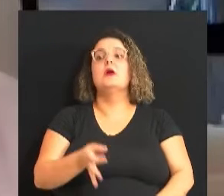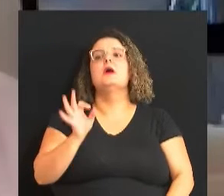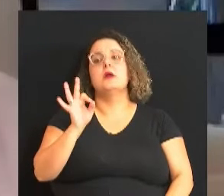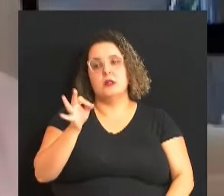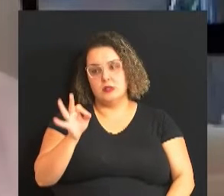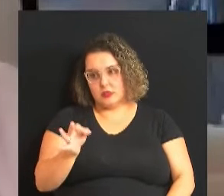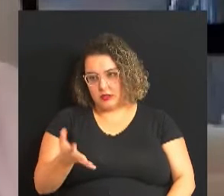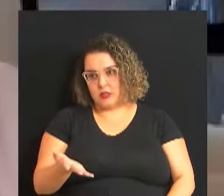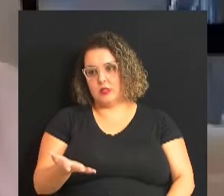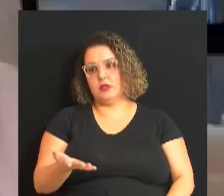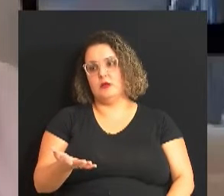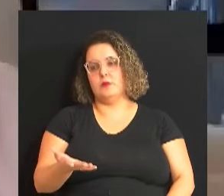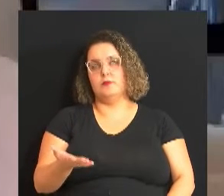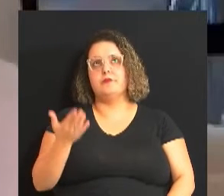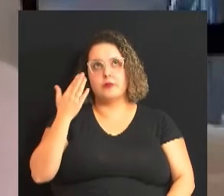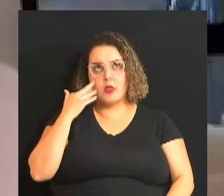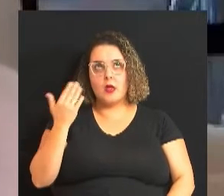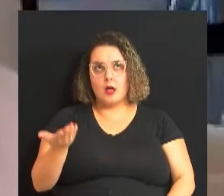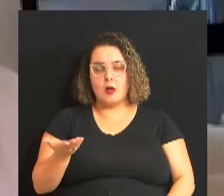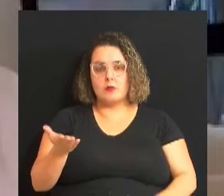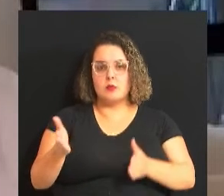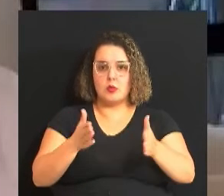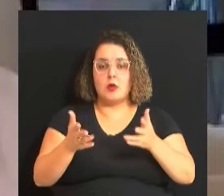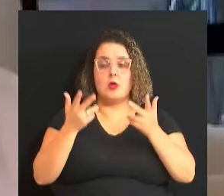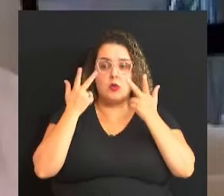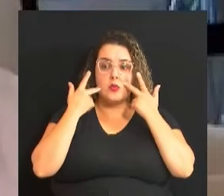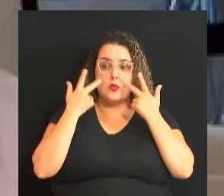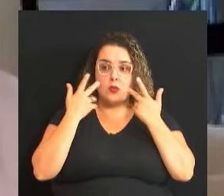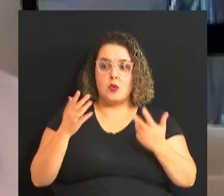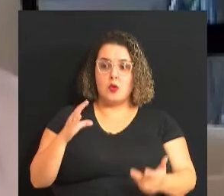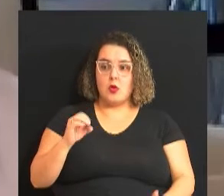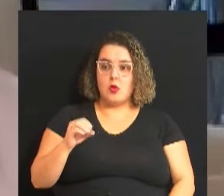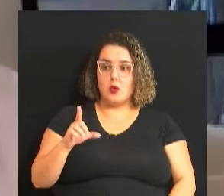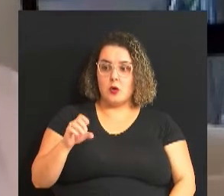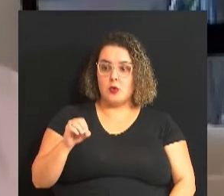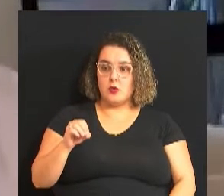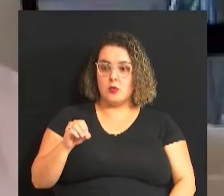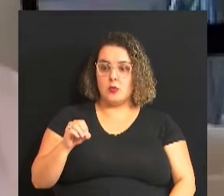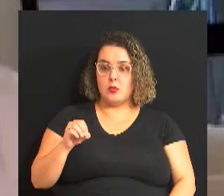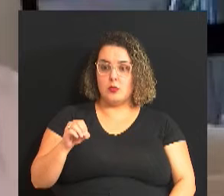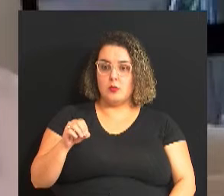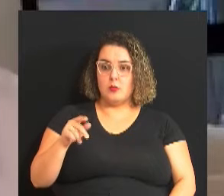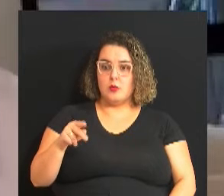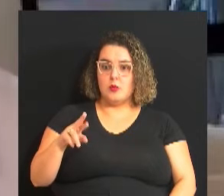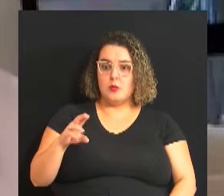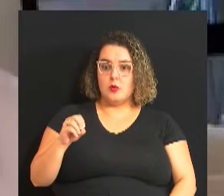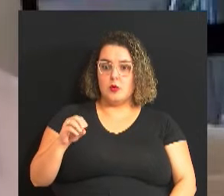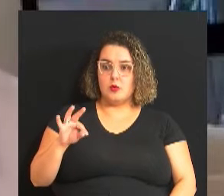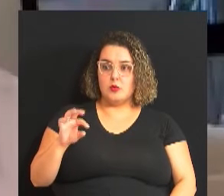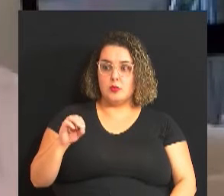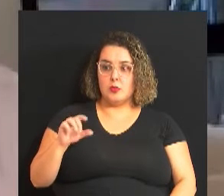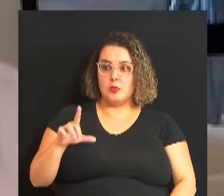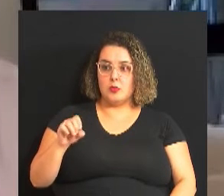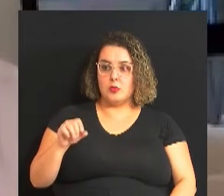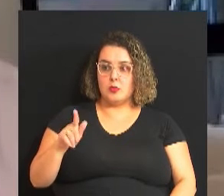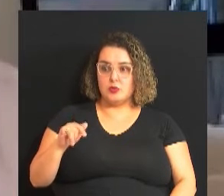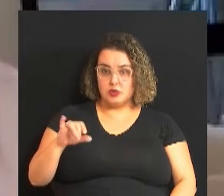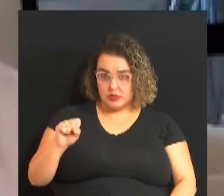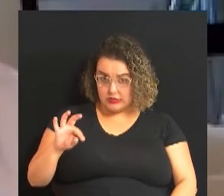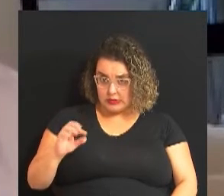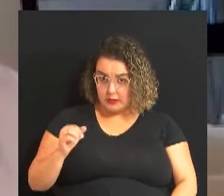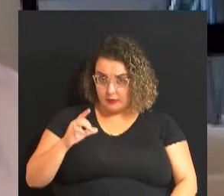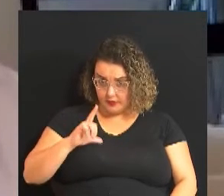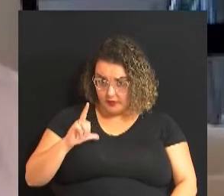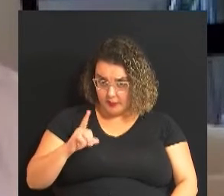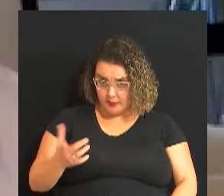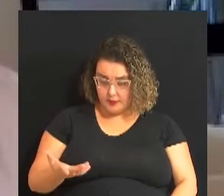Exatamente. Você sabe uma situação muito comum que o coloproctologista passa? É que nós operamos muito câncer de reto. E